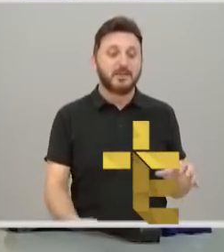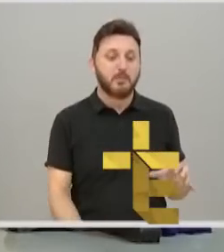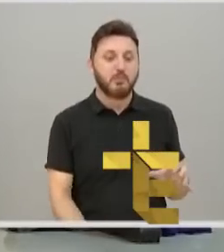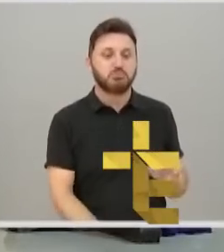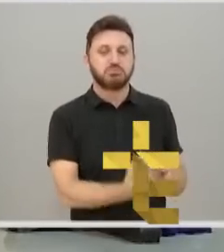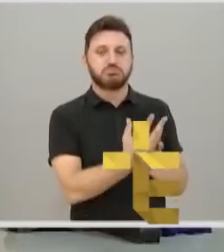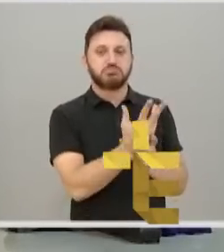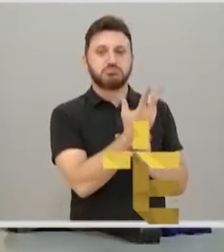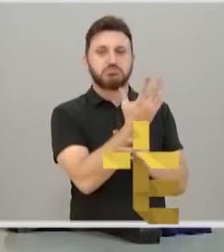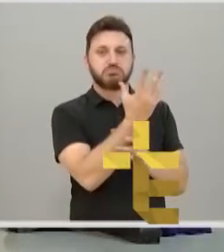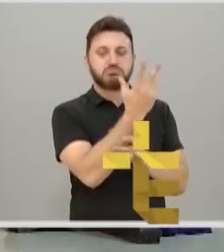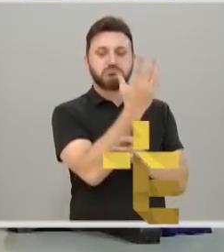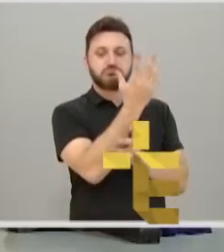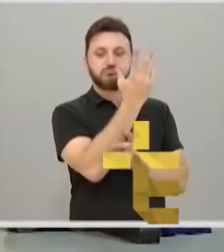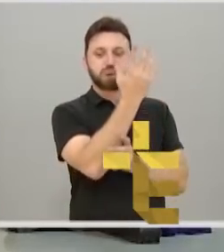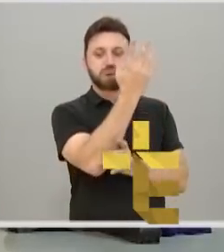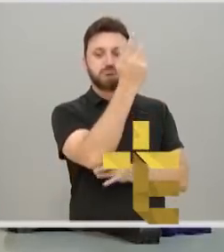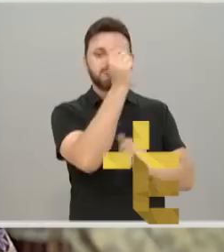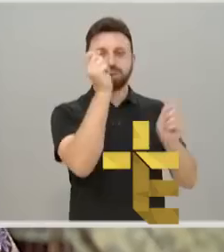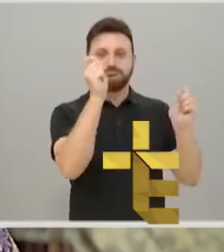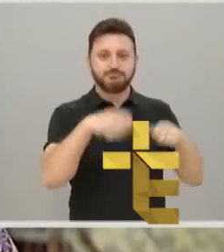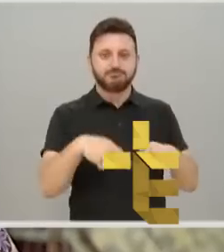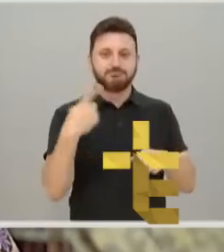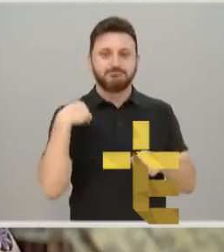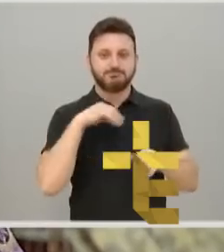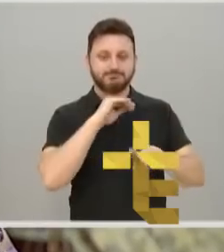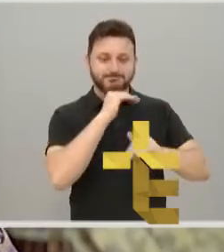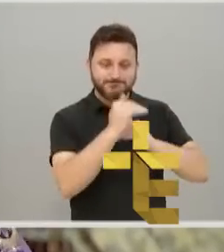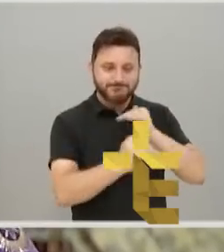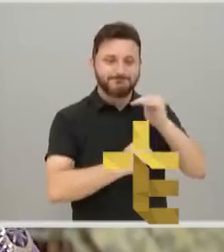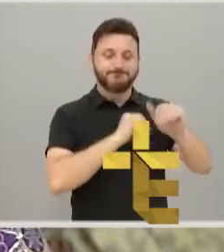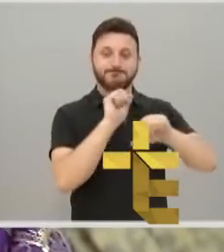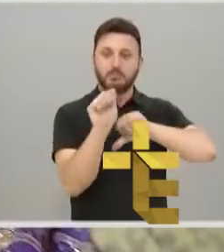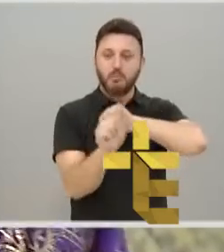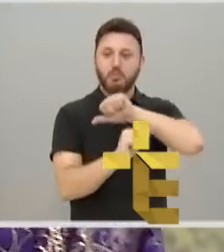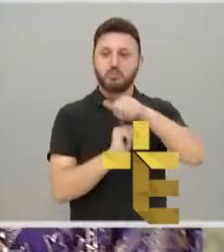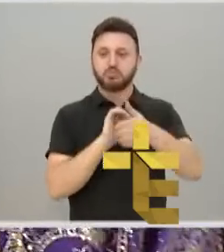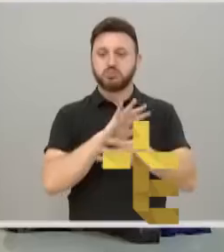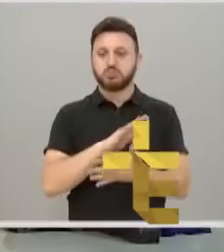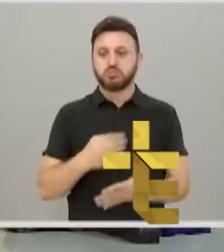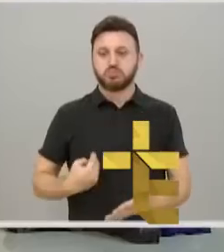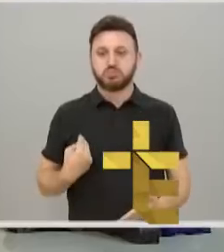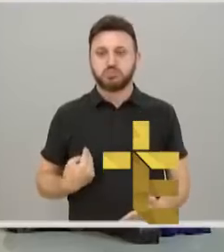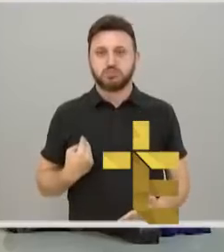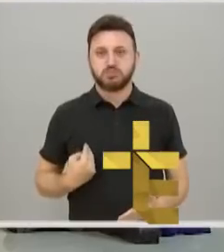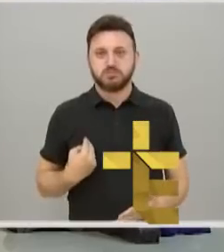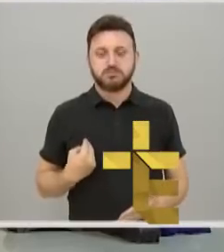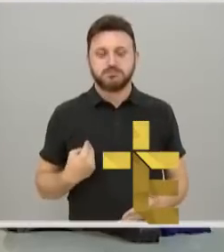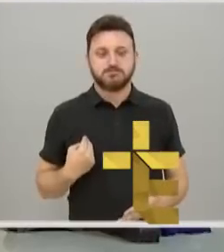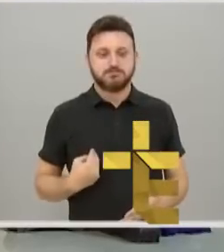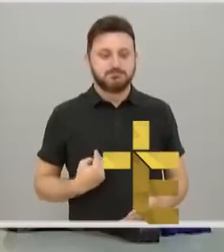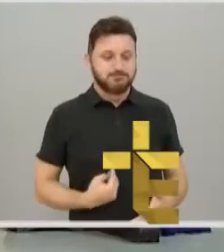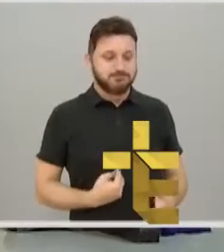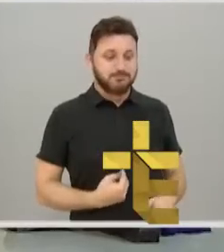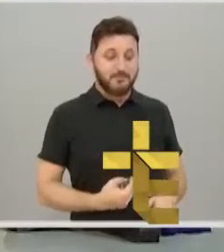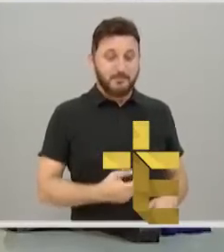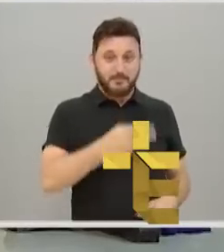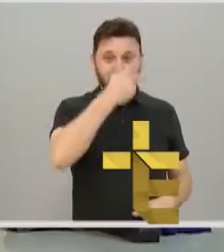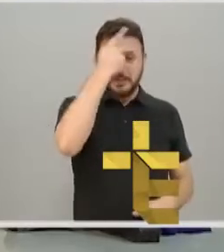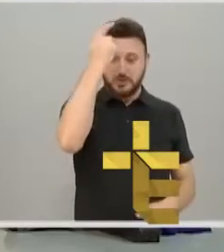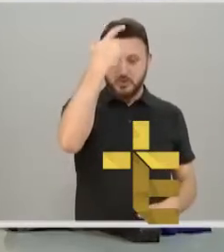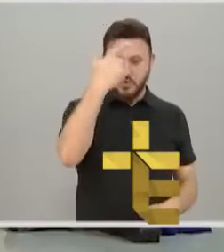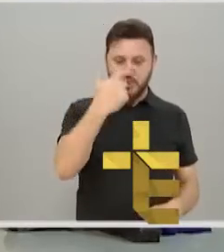morrendo na carnalidade e ressurgindo um homem